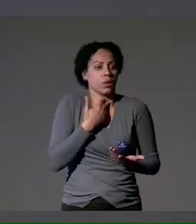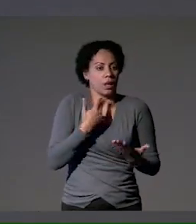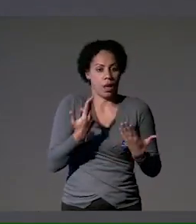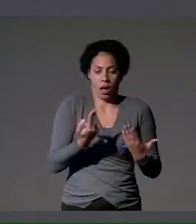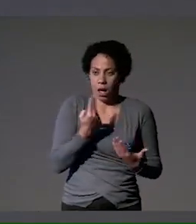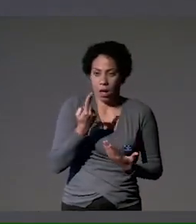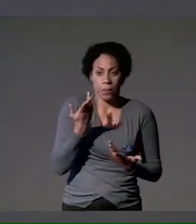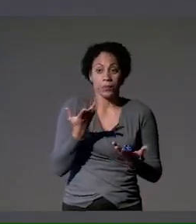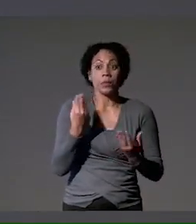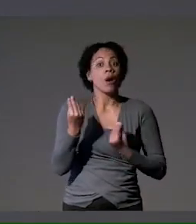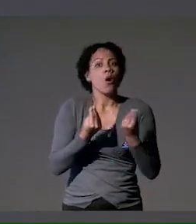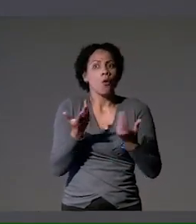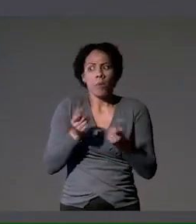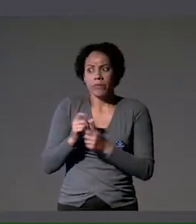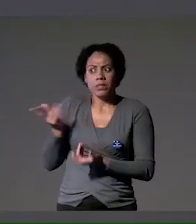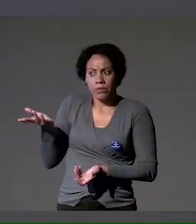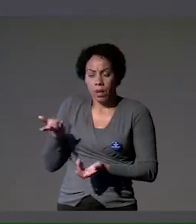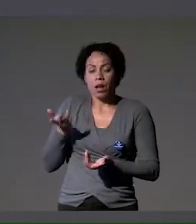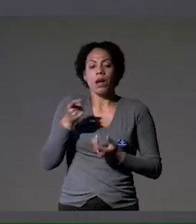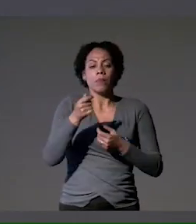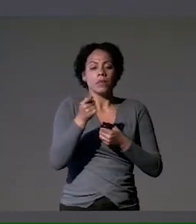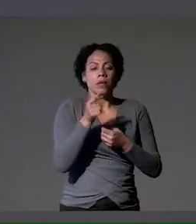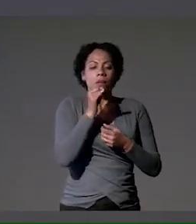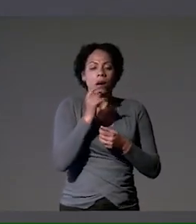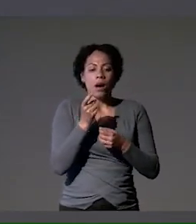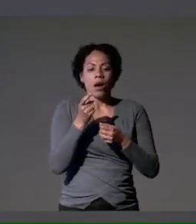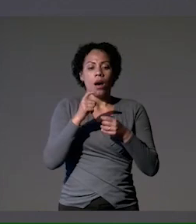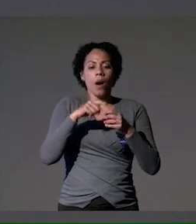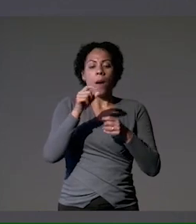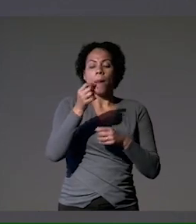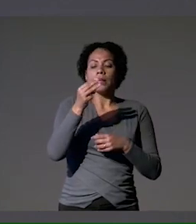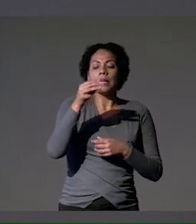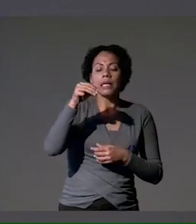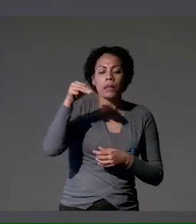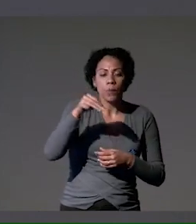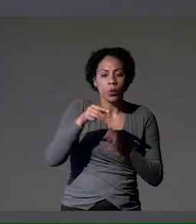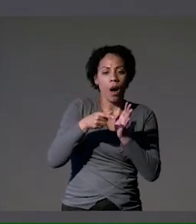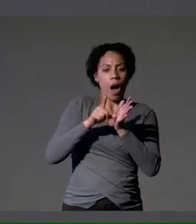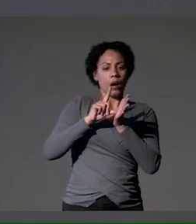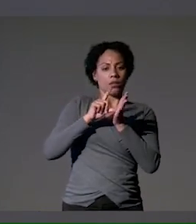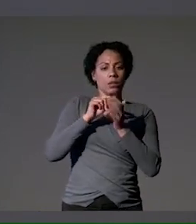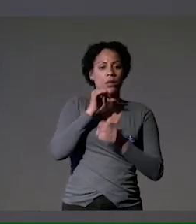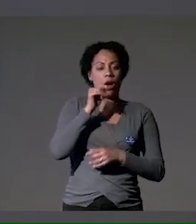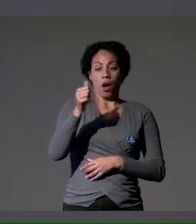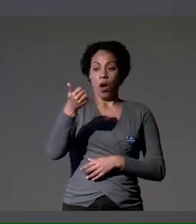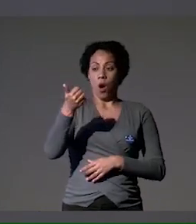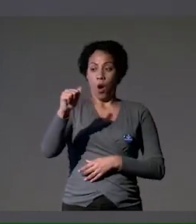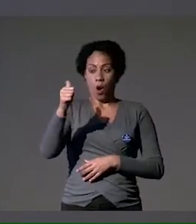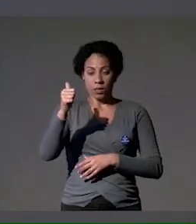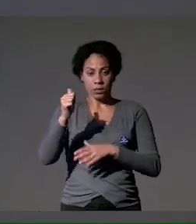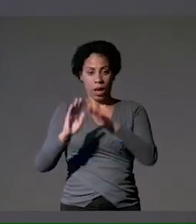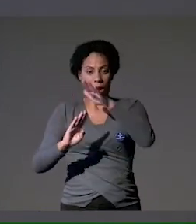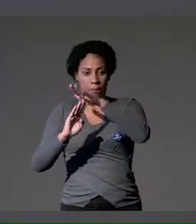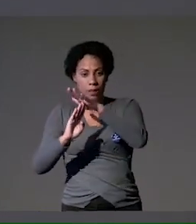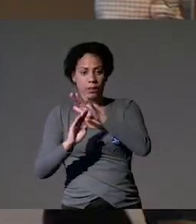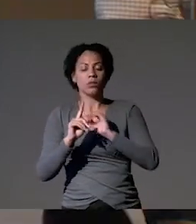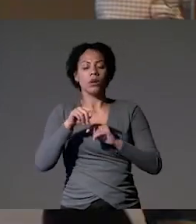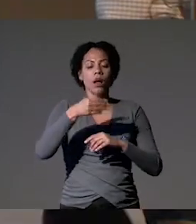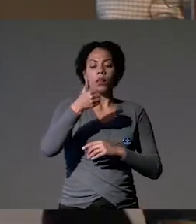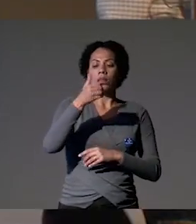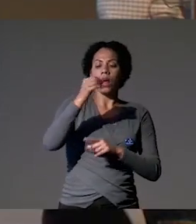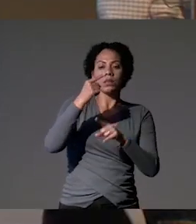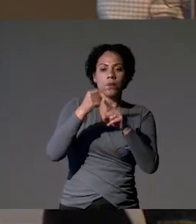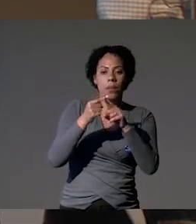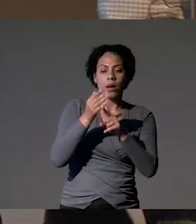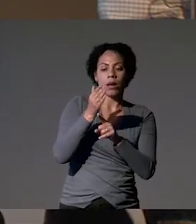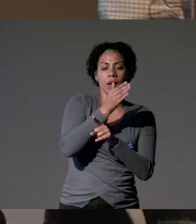assim. O que se recomenda? Vai voltando meia hora. Meia hora. Coloca 11 horas como limite, depois 10h30. Vai